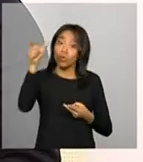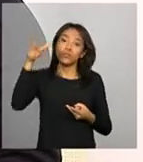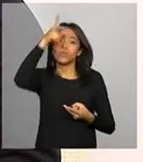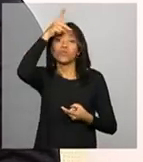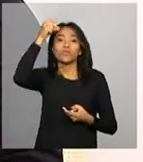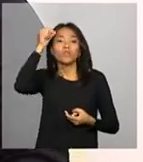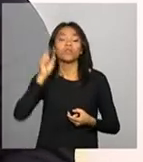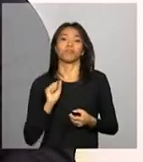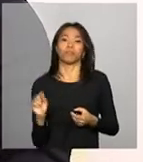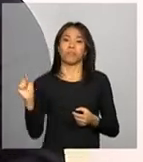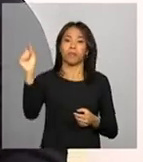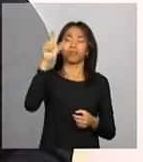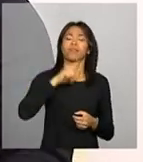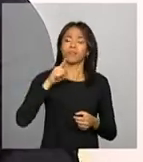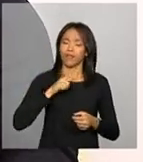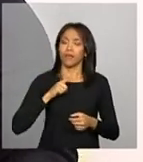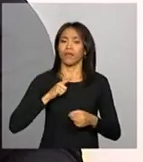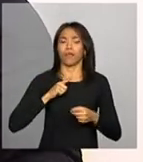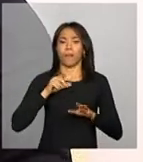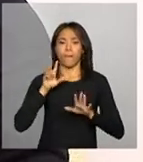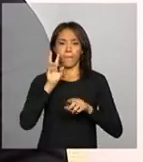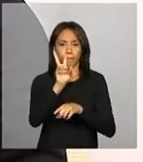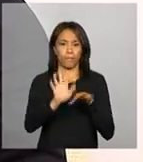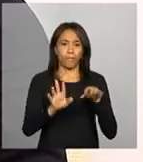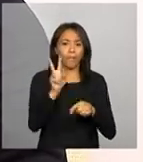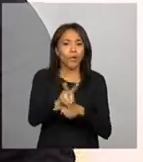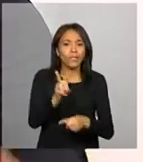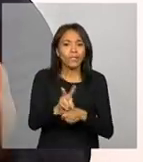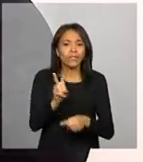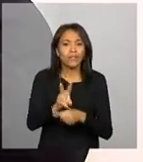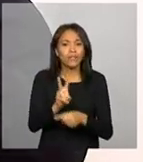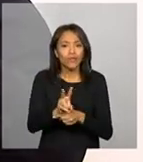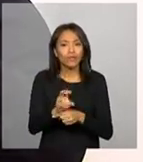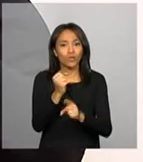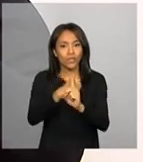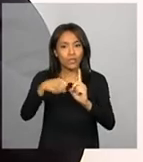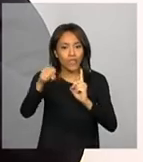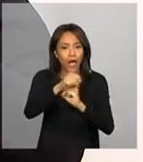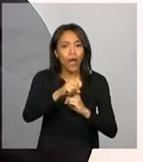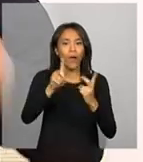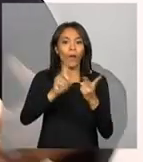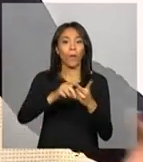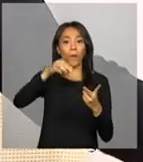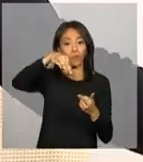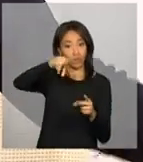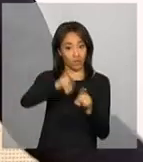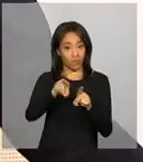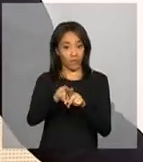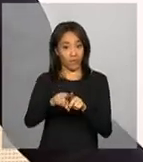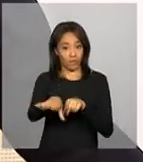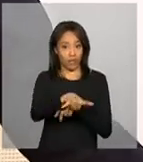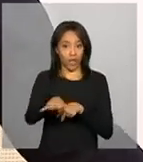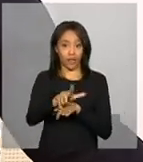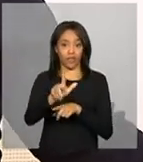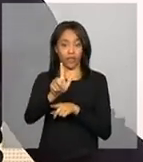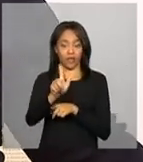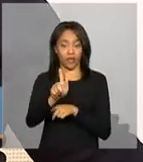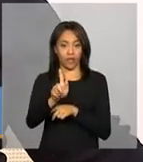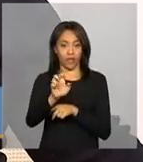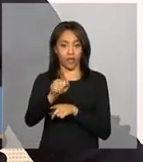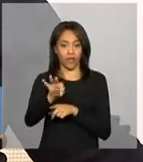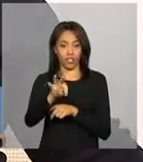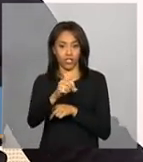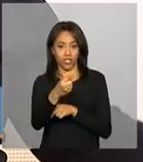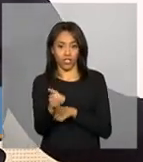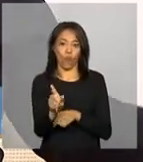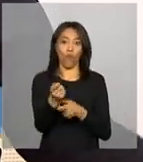proteção básica e especial a média e alta complexidade a gestão financeira né mas Doutor Antônio